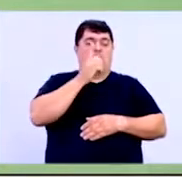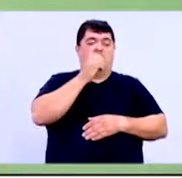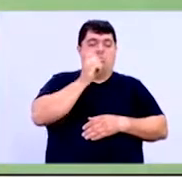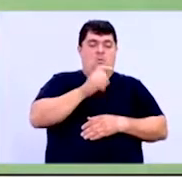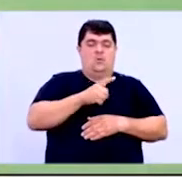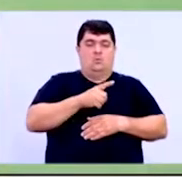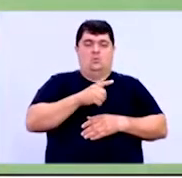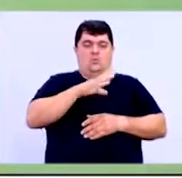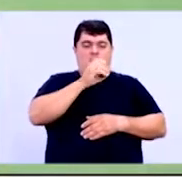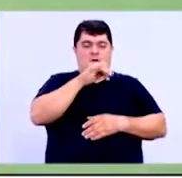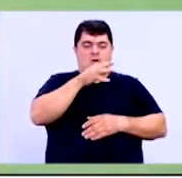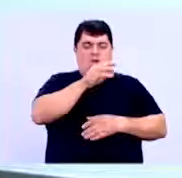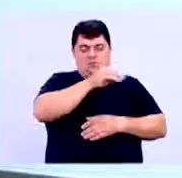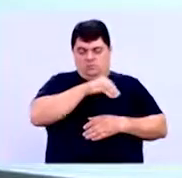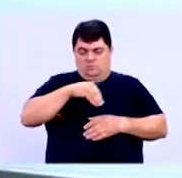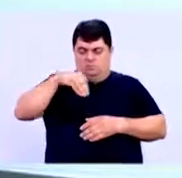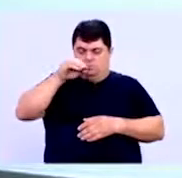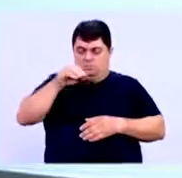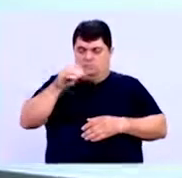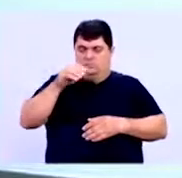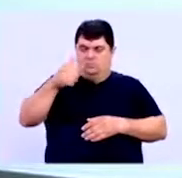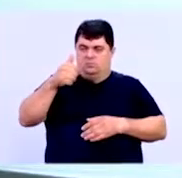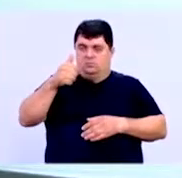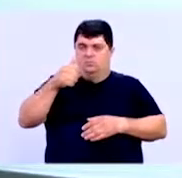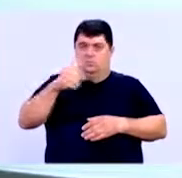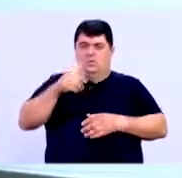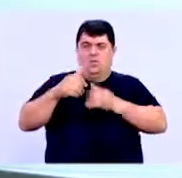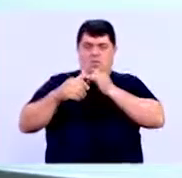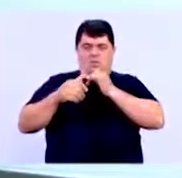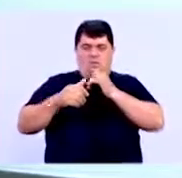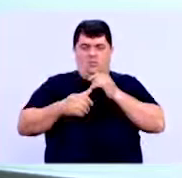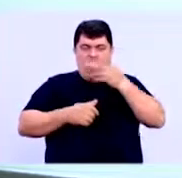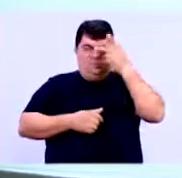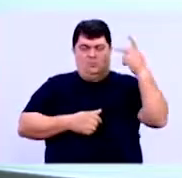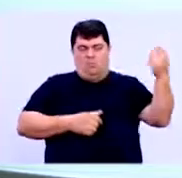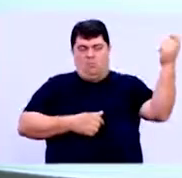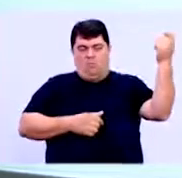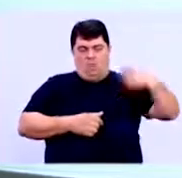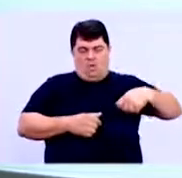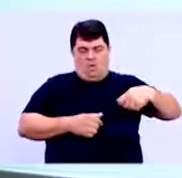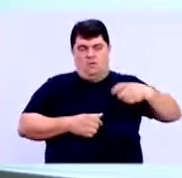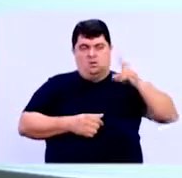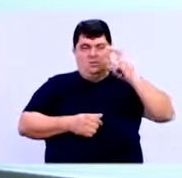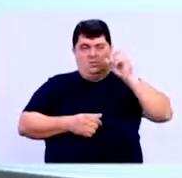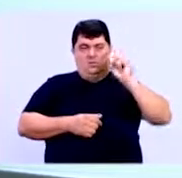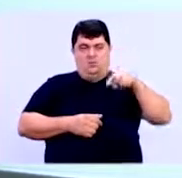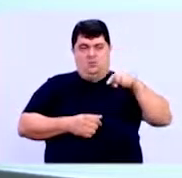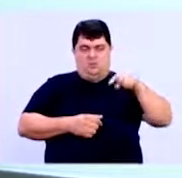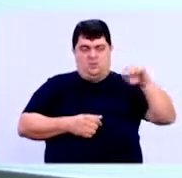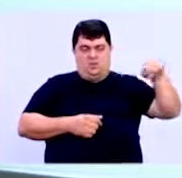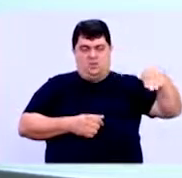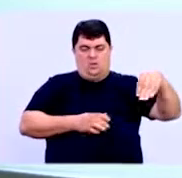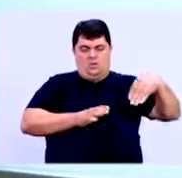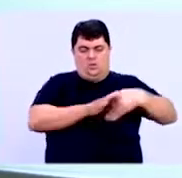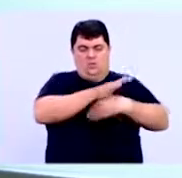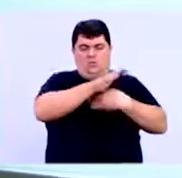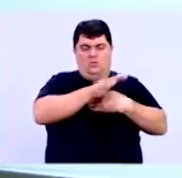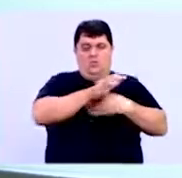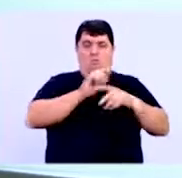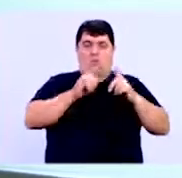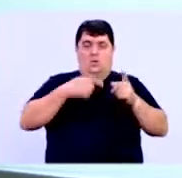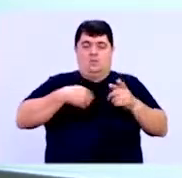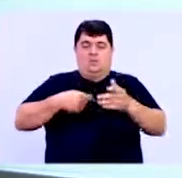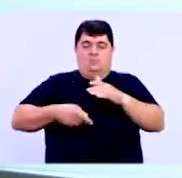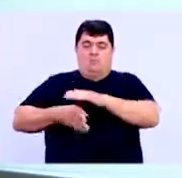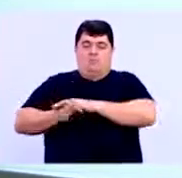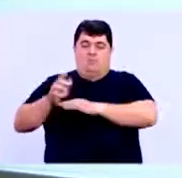Pessoal, teve um recebimento ou uma entrada no caixa de R$ 5.000. Então percebam, entrou R$ 5.000 no caixa, mas já saiu para a conta de energia.